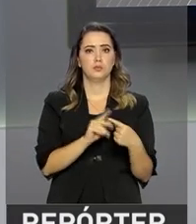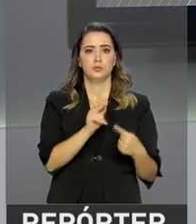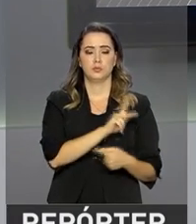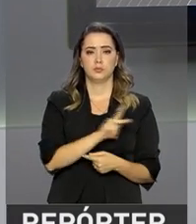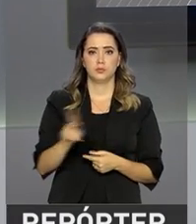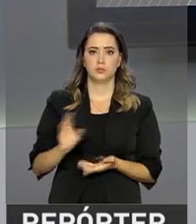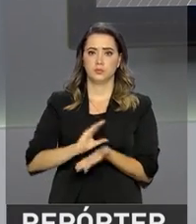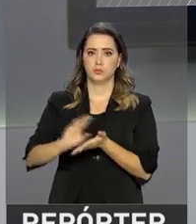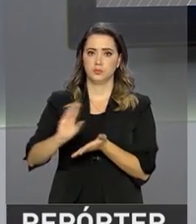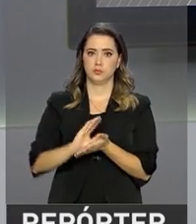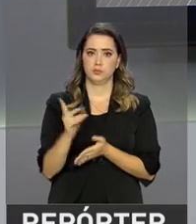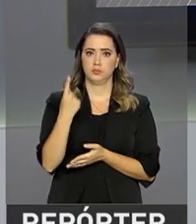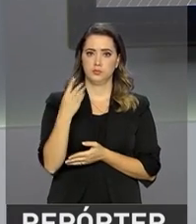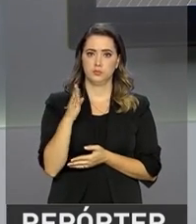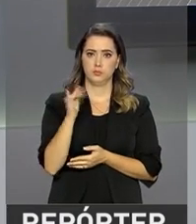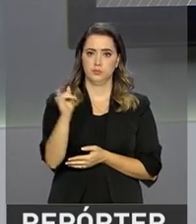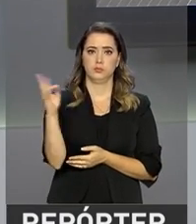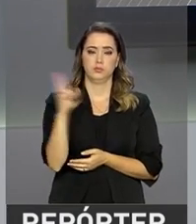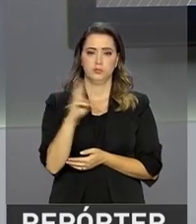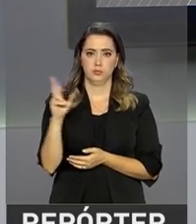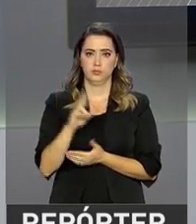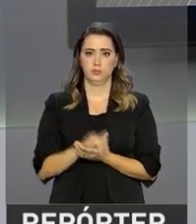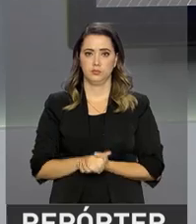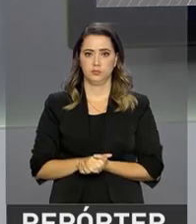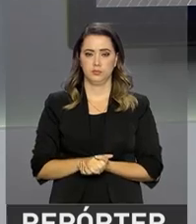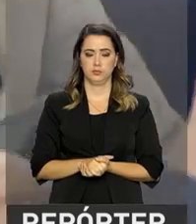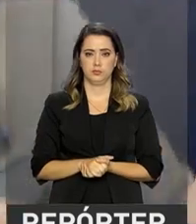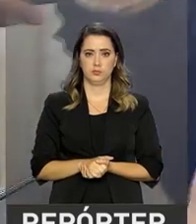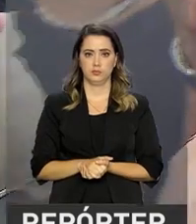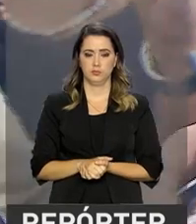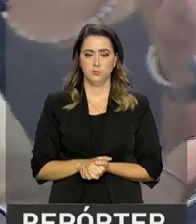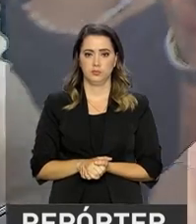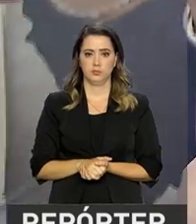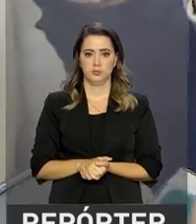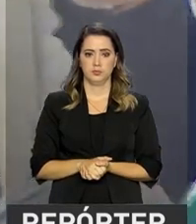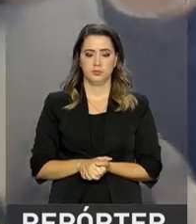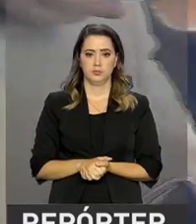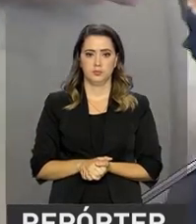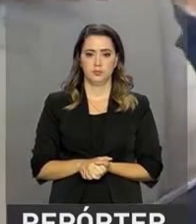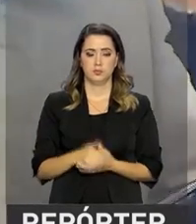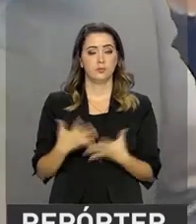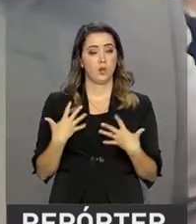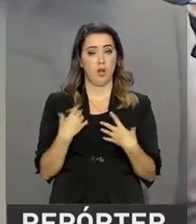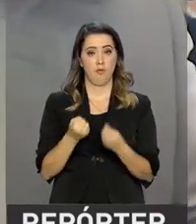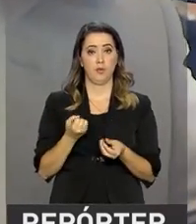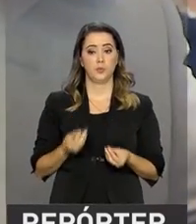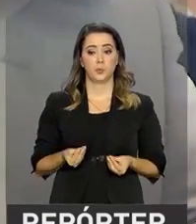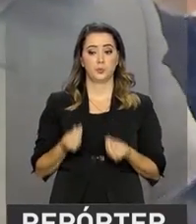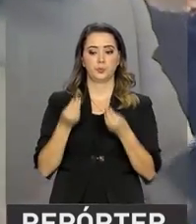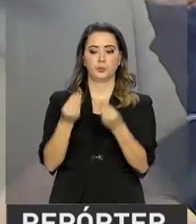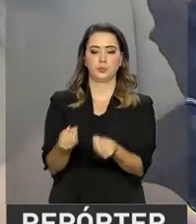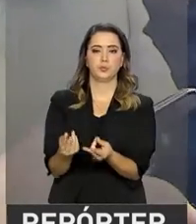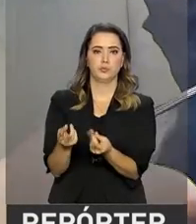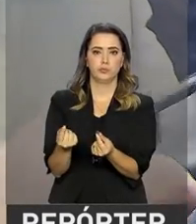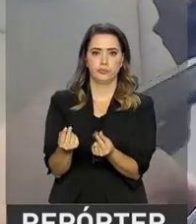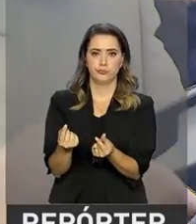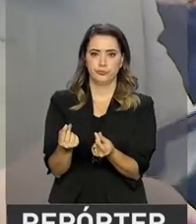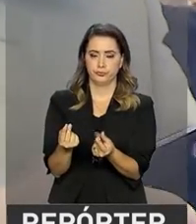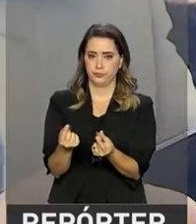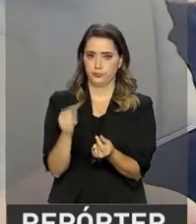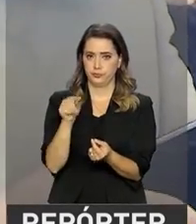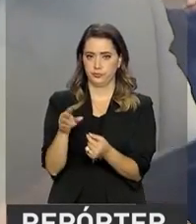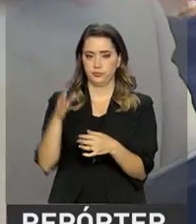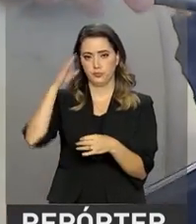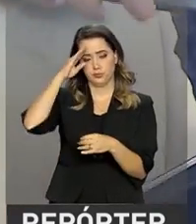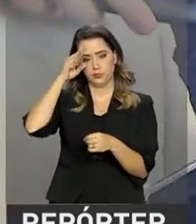presidente o repasse será de 1 bilhão de reais nós vamos garantir recursos para intervenção no